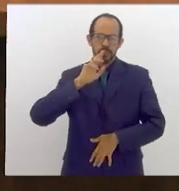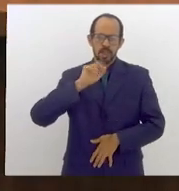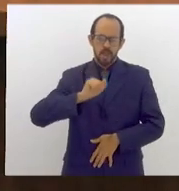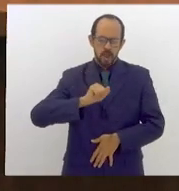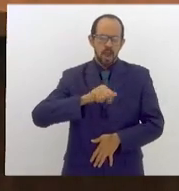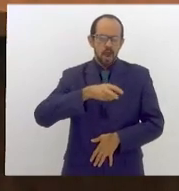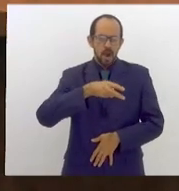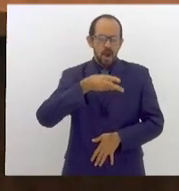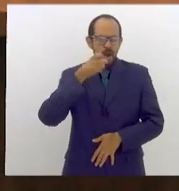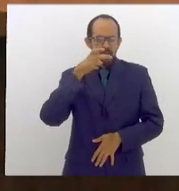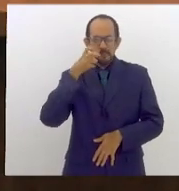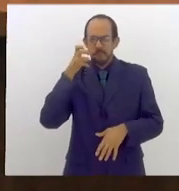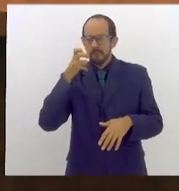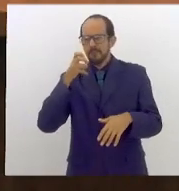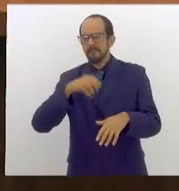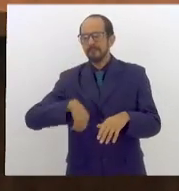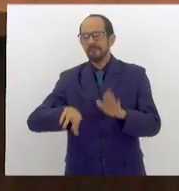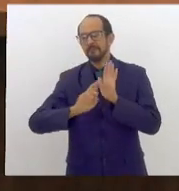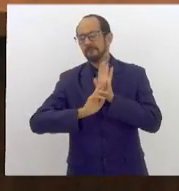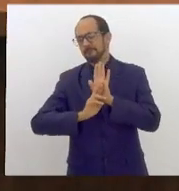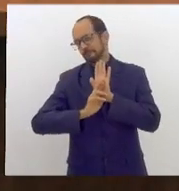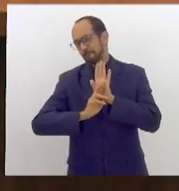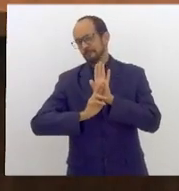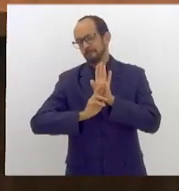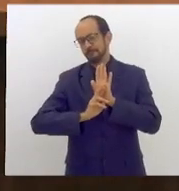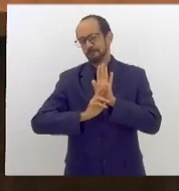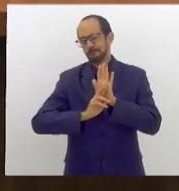ouviu do representante